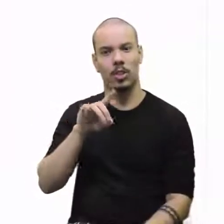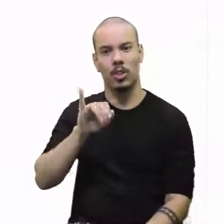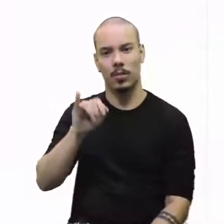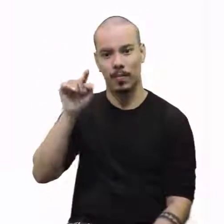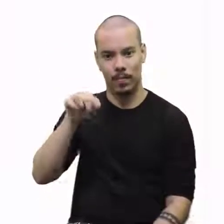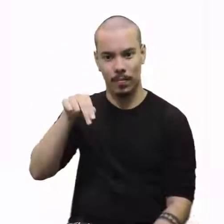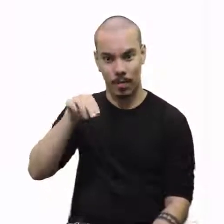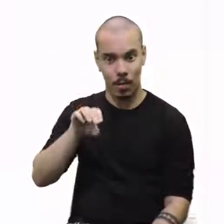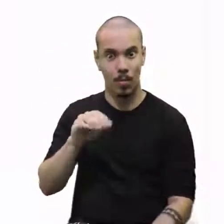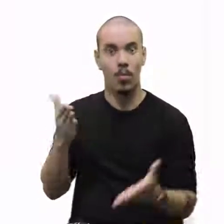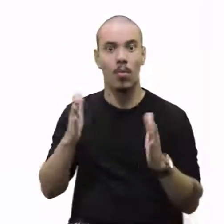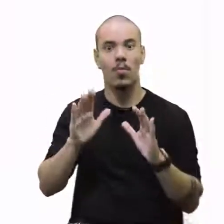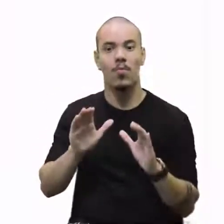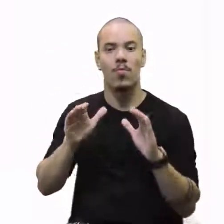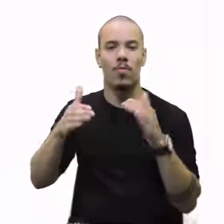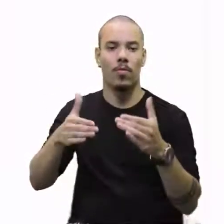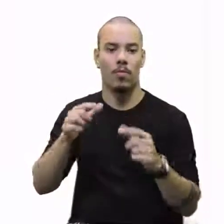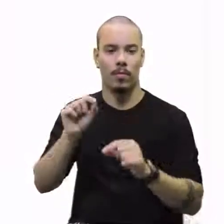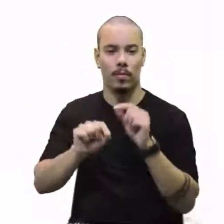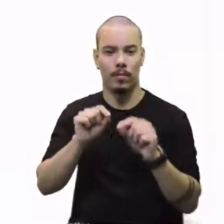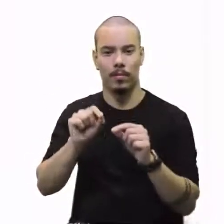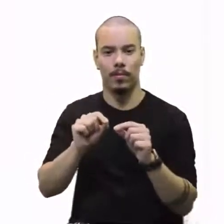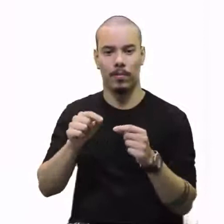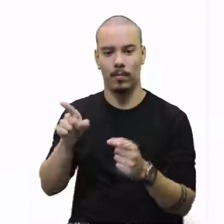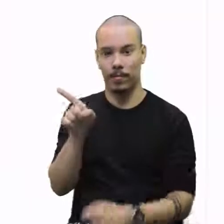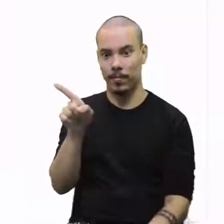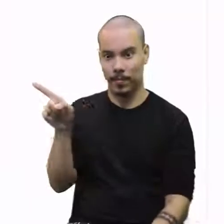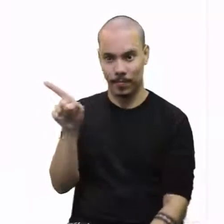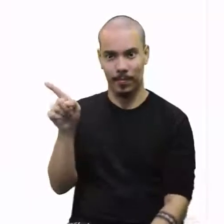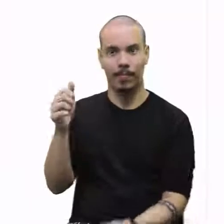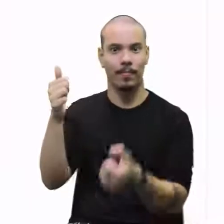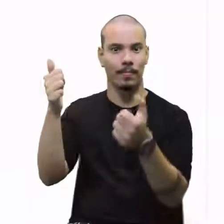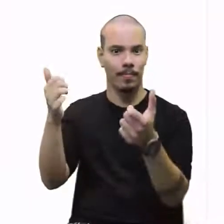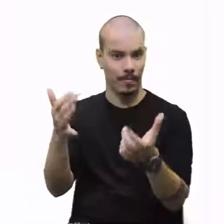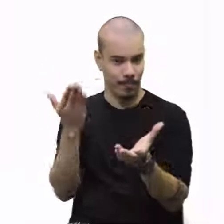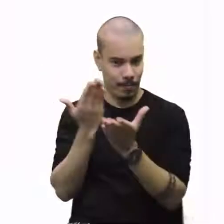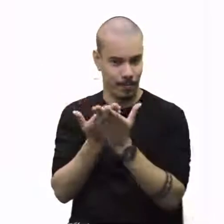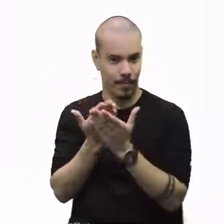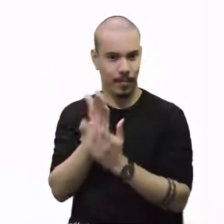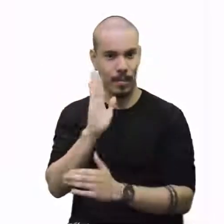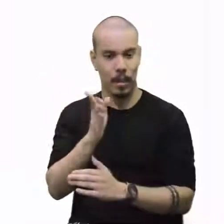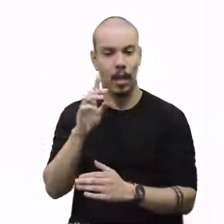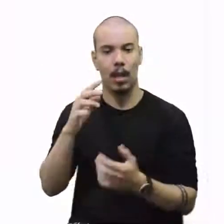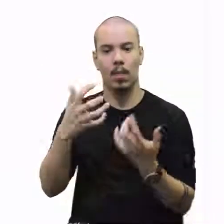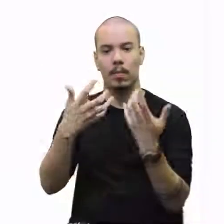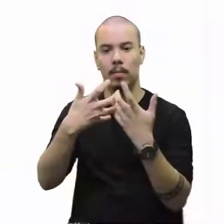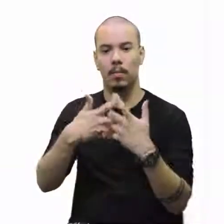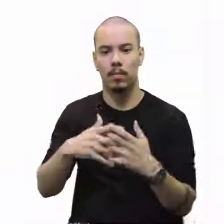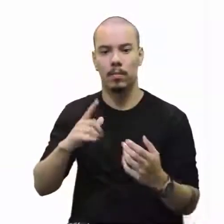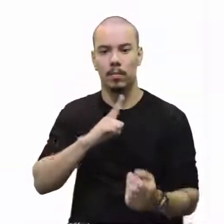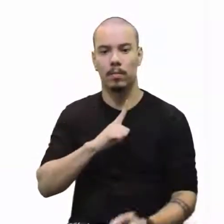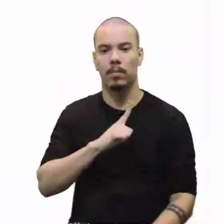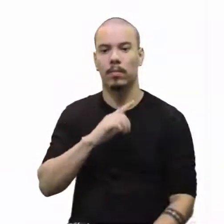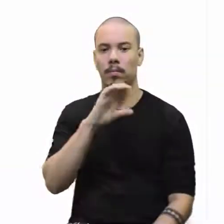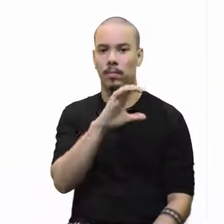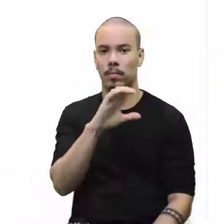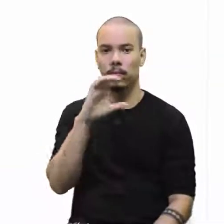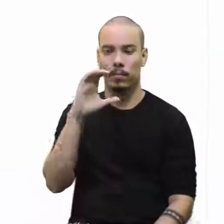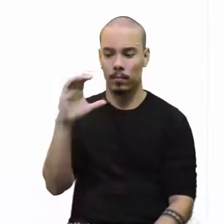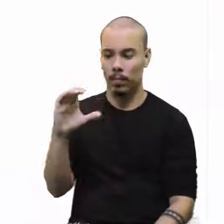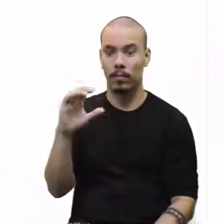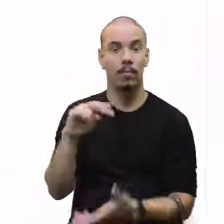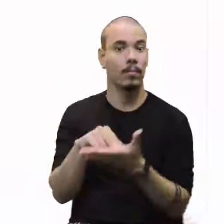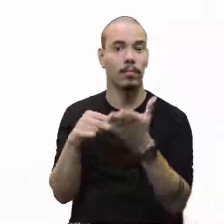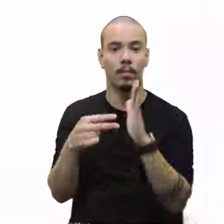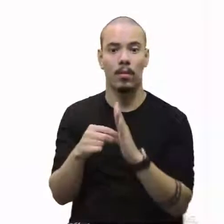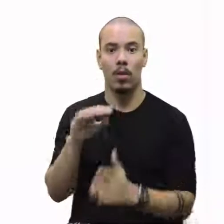né? Hoje foi voltado aí para os dínamos. É um aparelho que gera corrente contínua, no caso